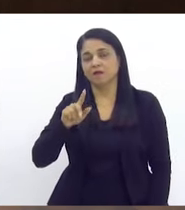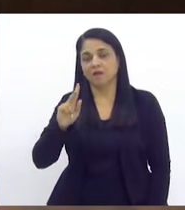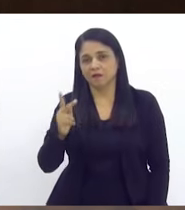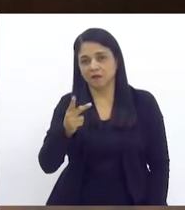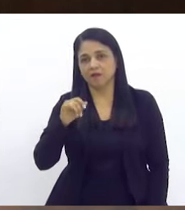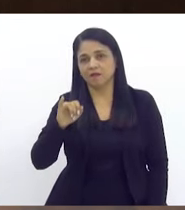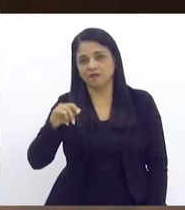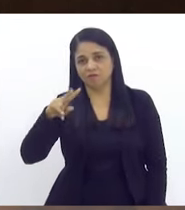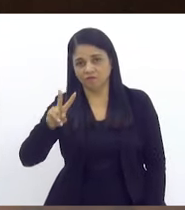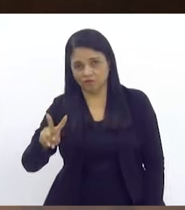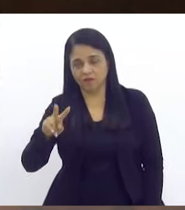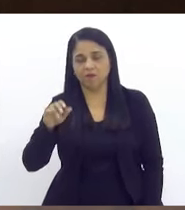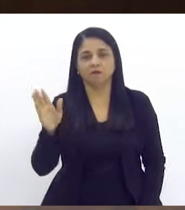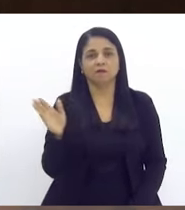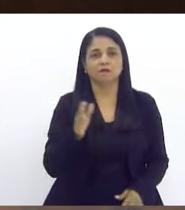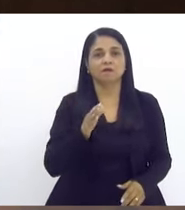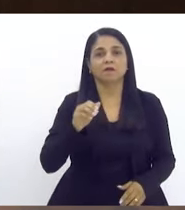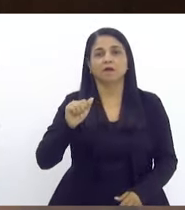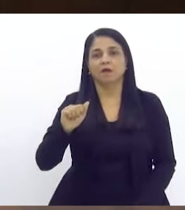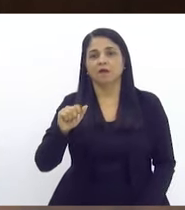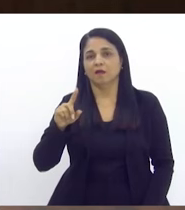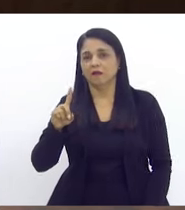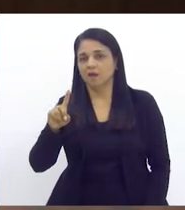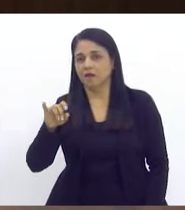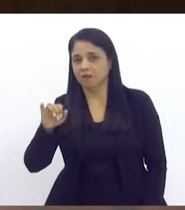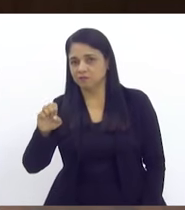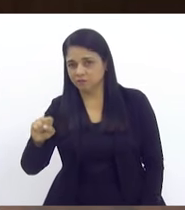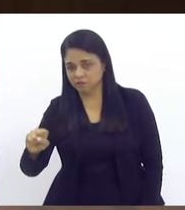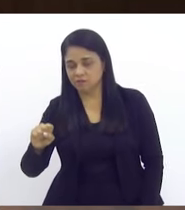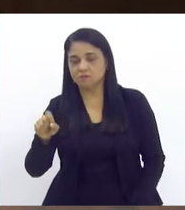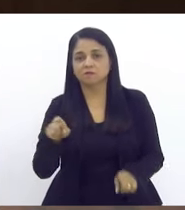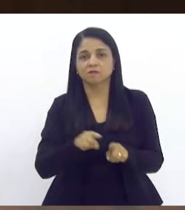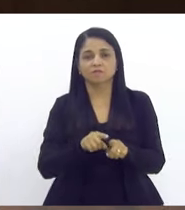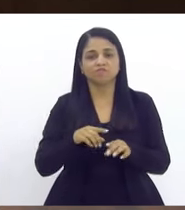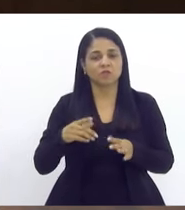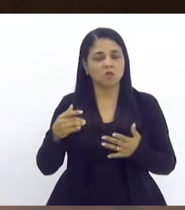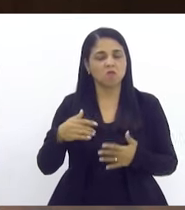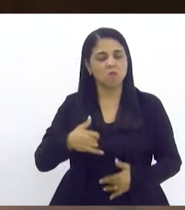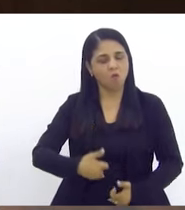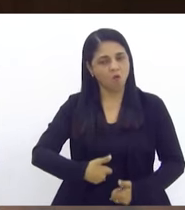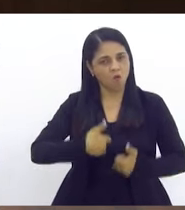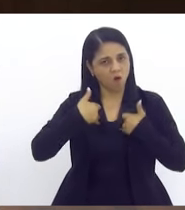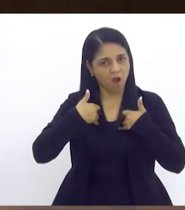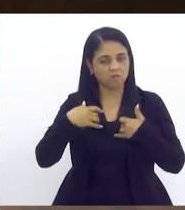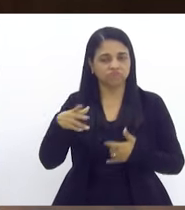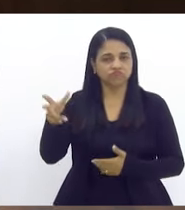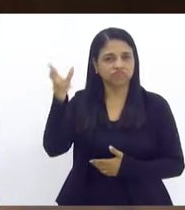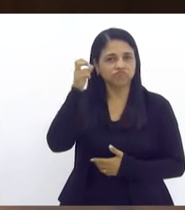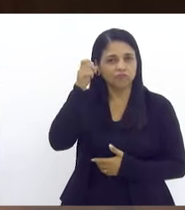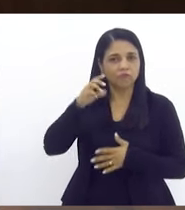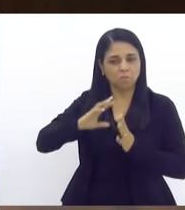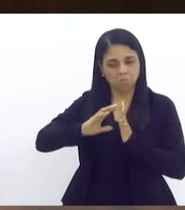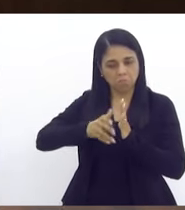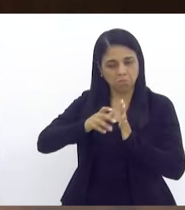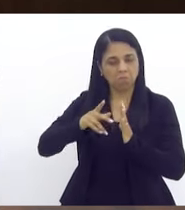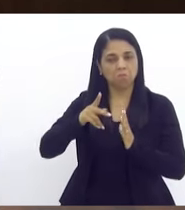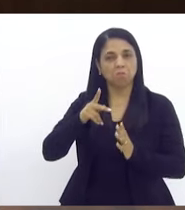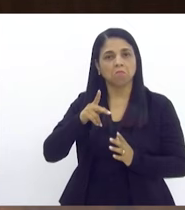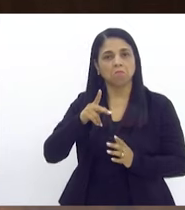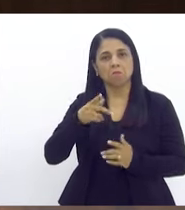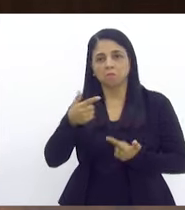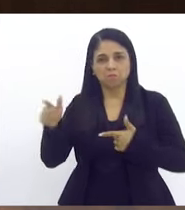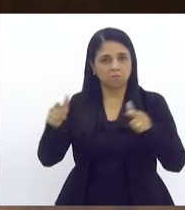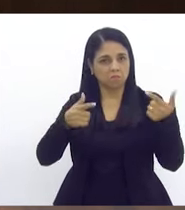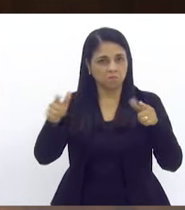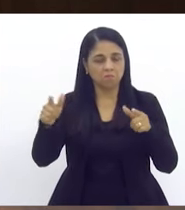muito honrada de ter ouvido aqui de vários parlamentares de outros partidos pedindo a coautoria, e